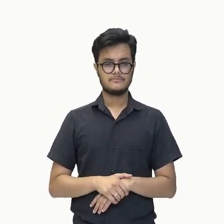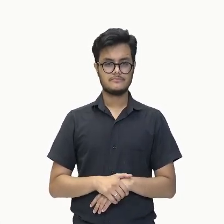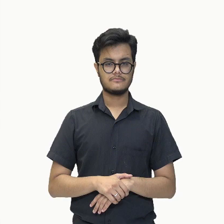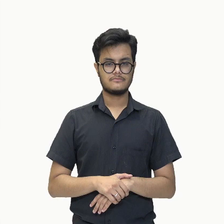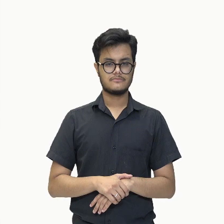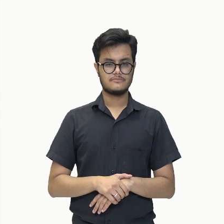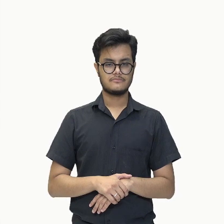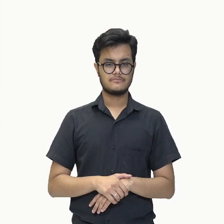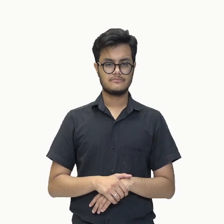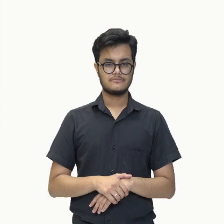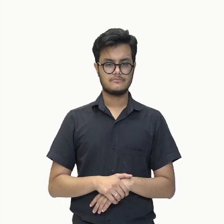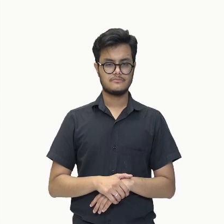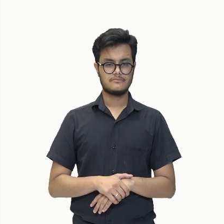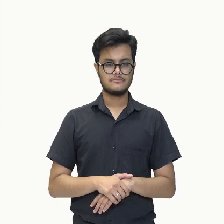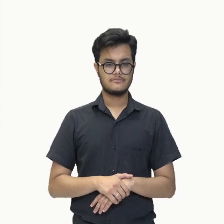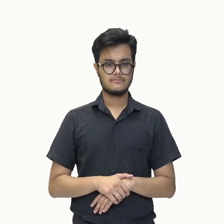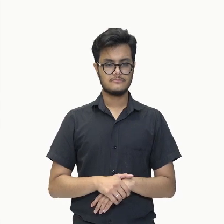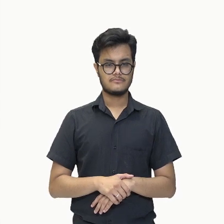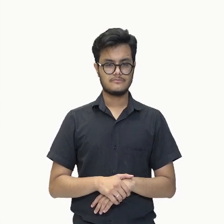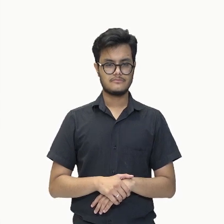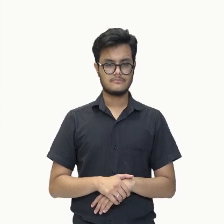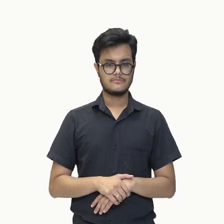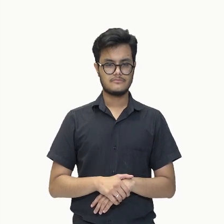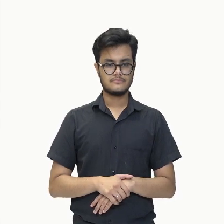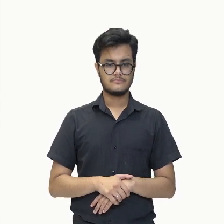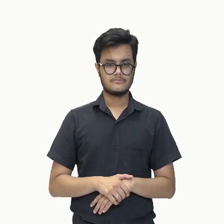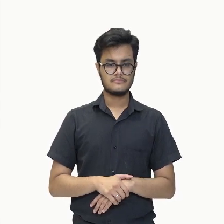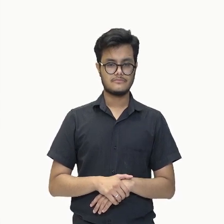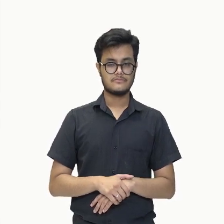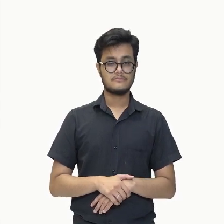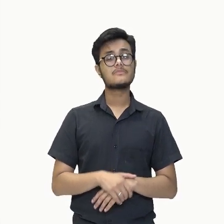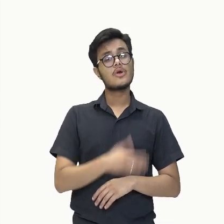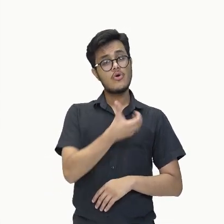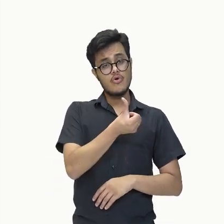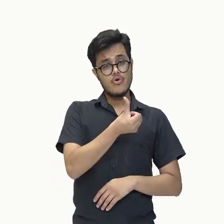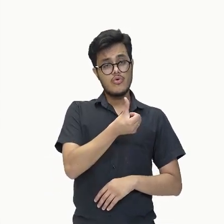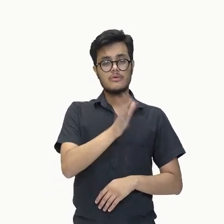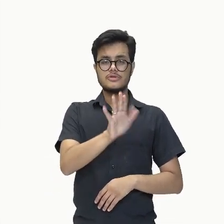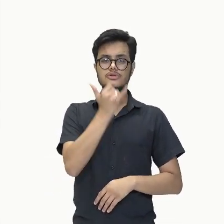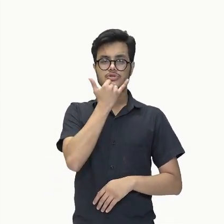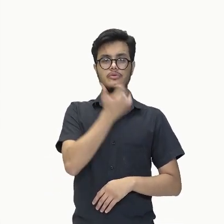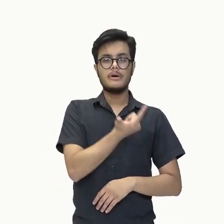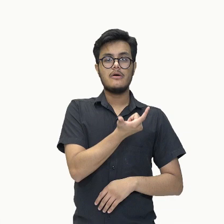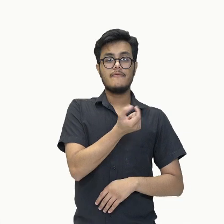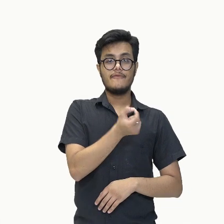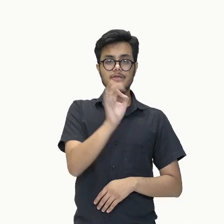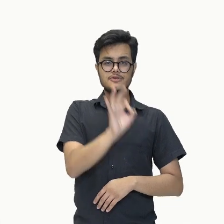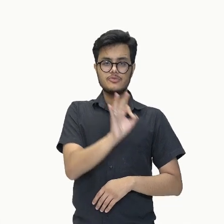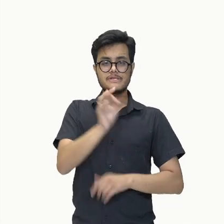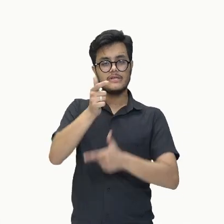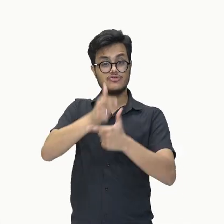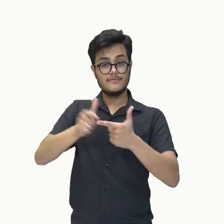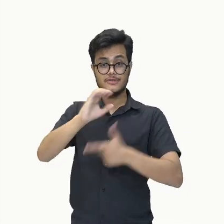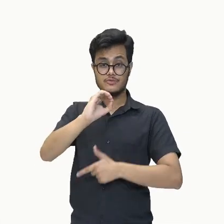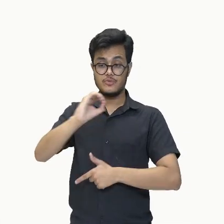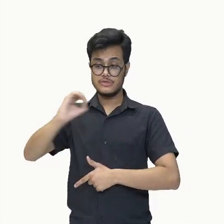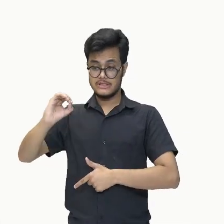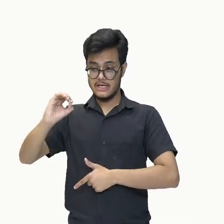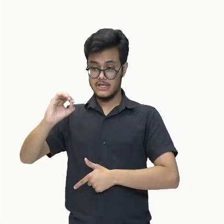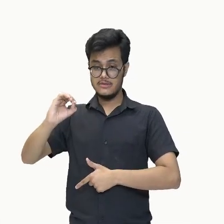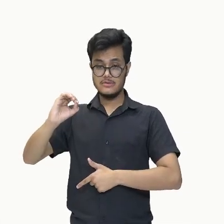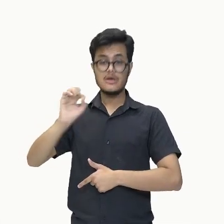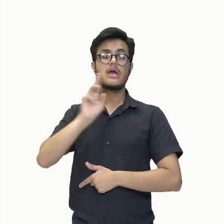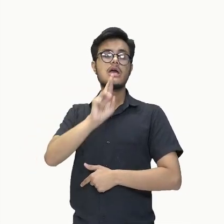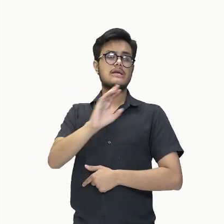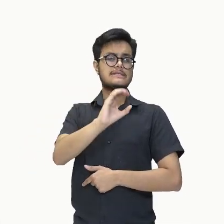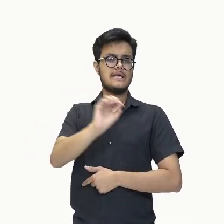só. A taxa de porcentagem já foi convertida aqui em número decimal. Né? 20%